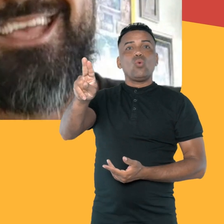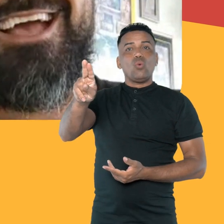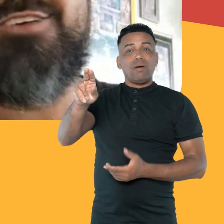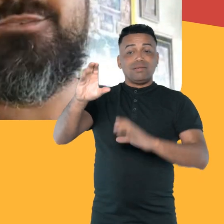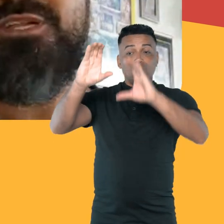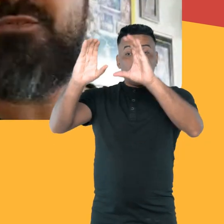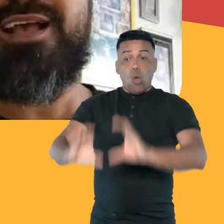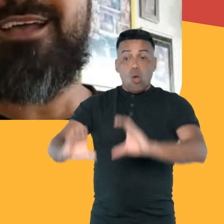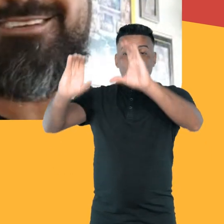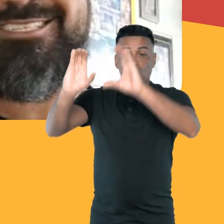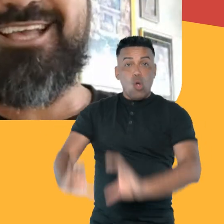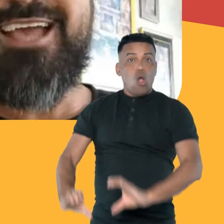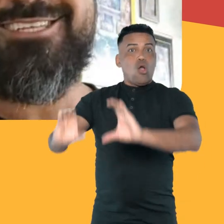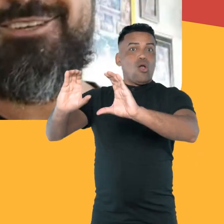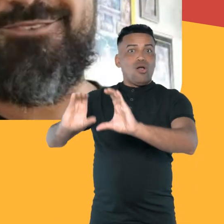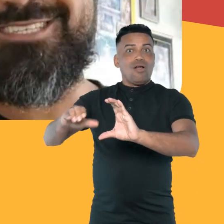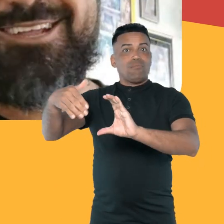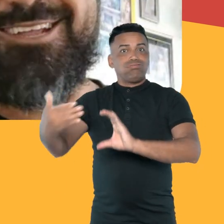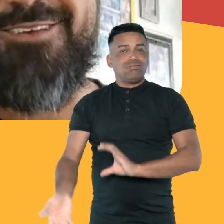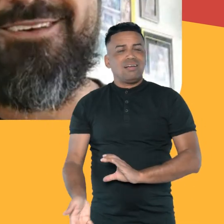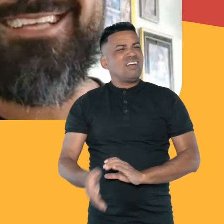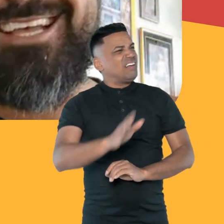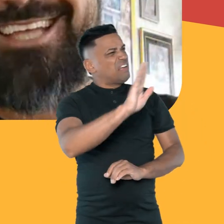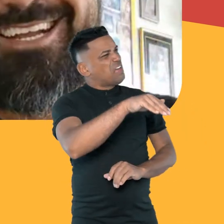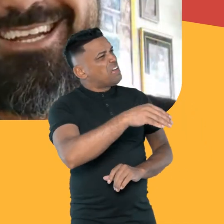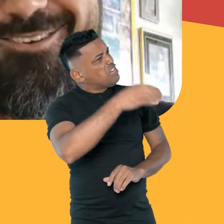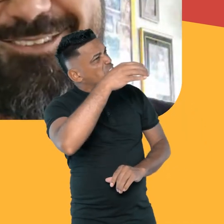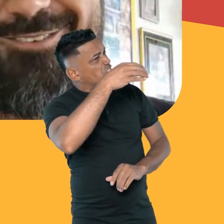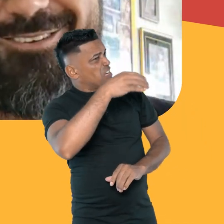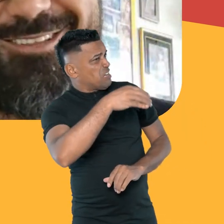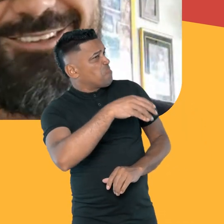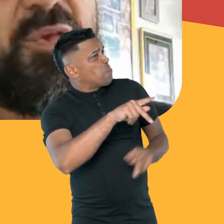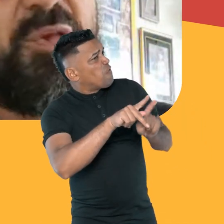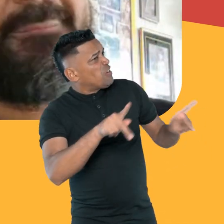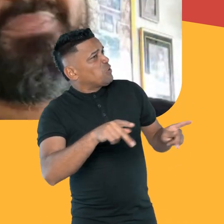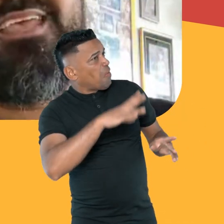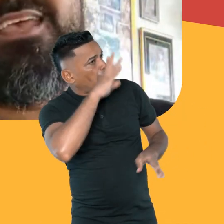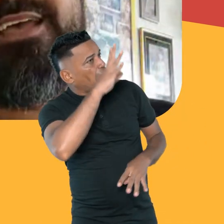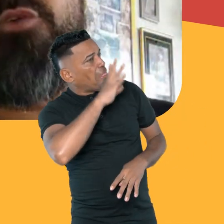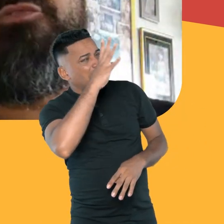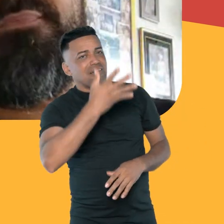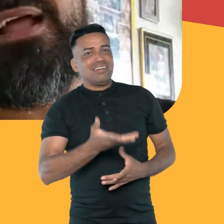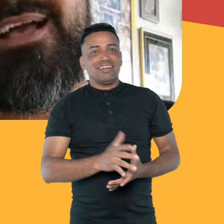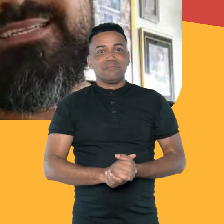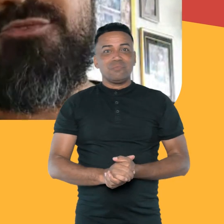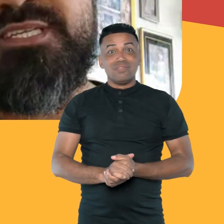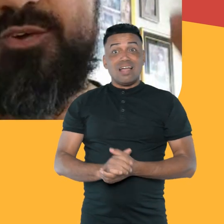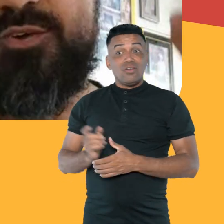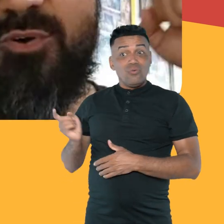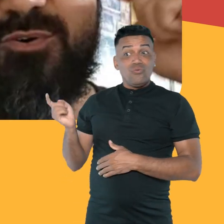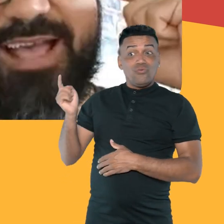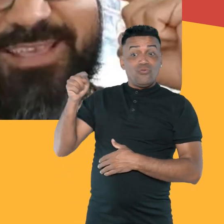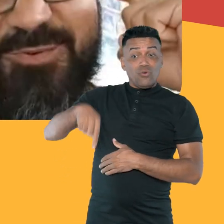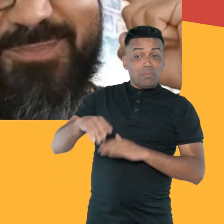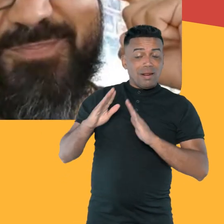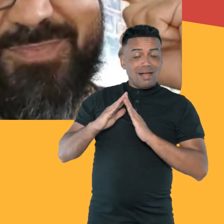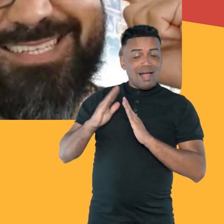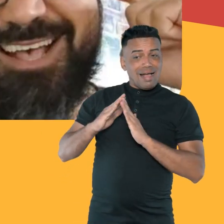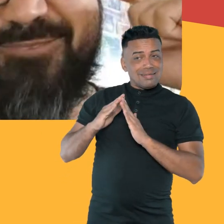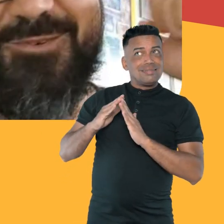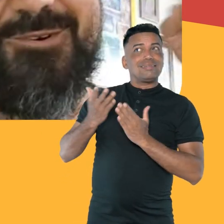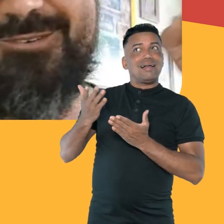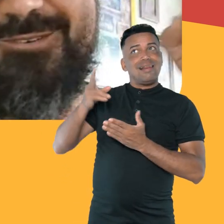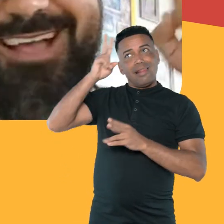quicando. E aí os meninos ficaram assim, ai tio, você também fica exagerando com tudo. E aí eu vim para casa com esse coco